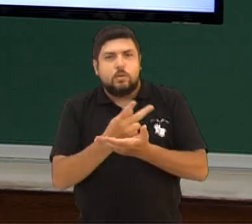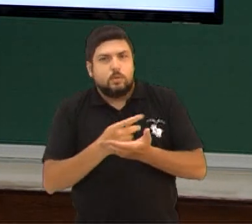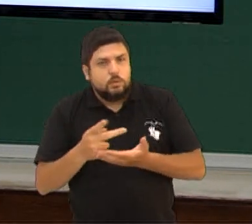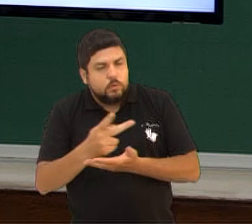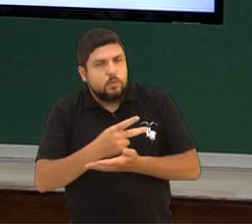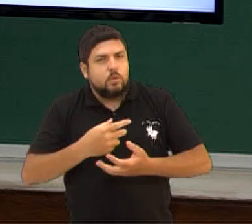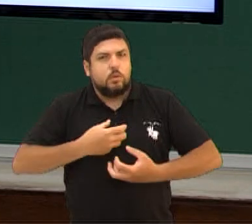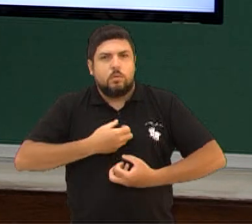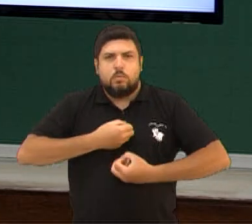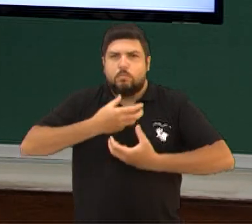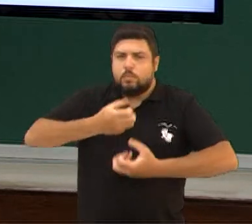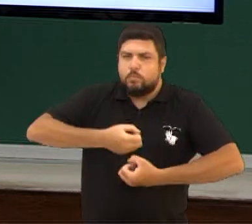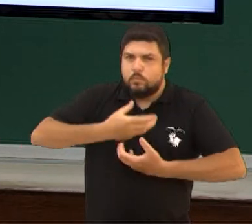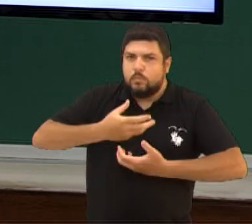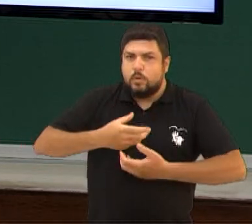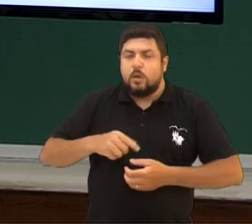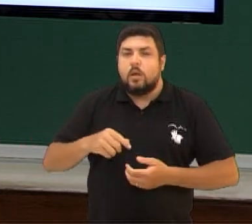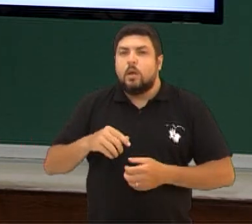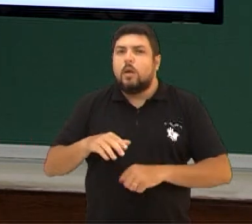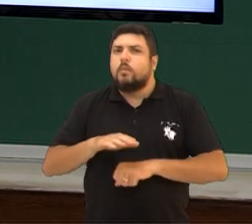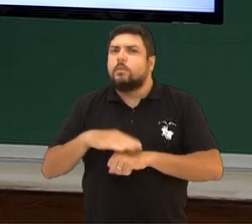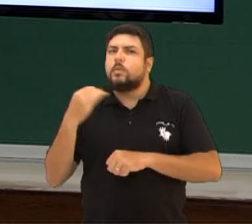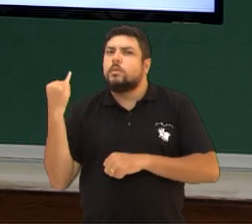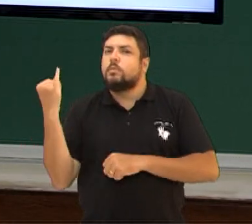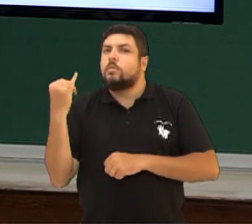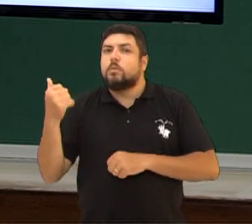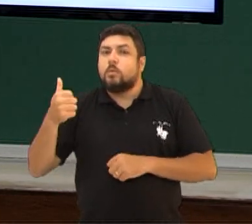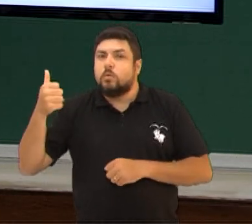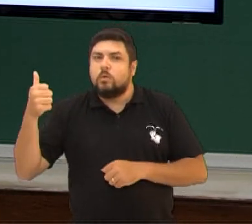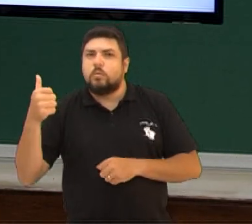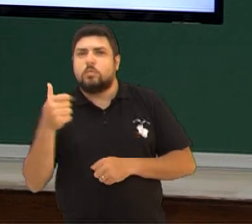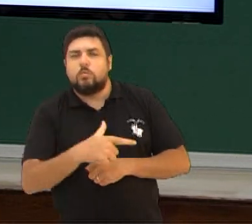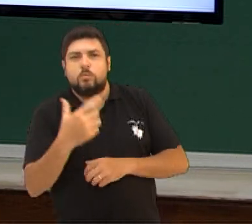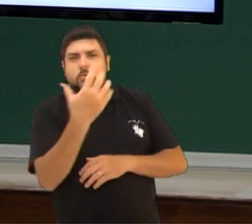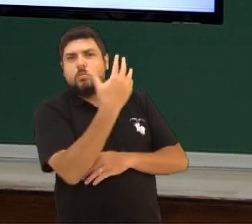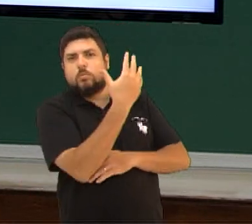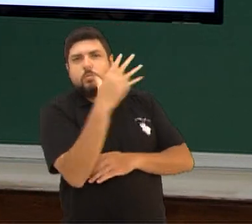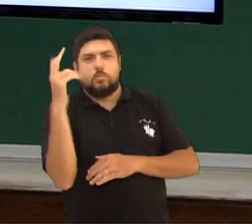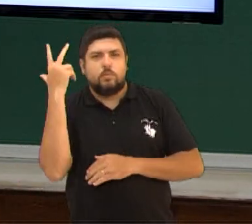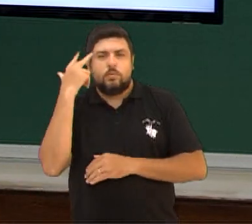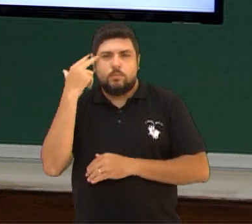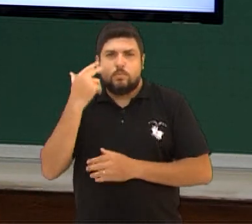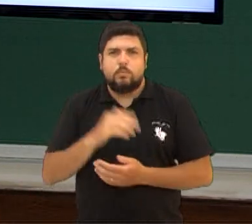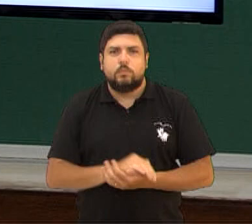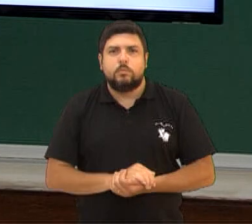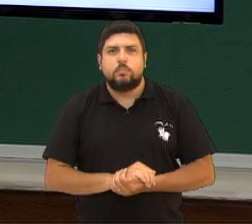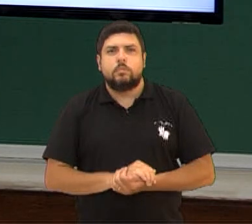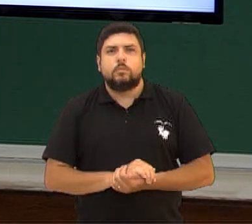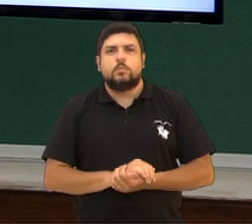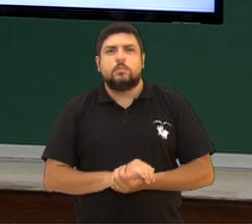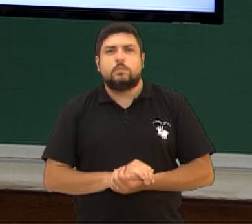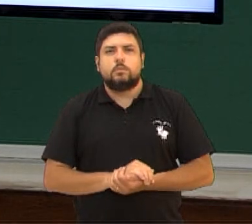expressar-se, para o Hegel vai ser mais importante do que a natureza. Ok?